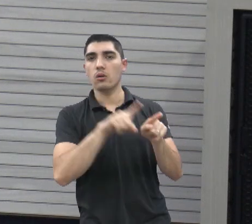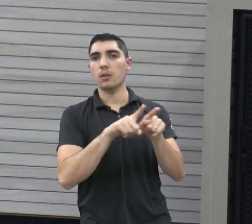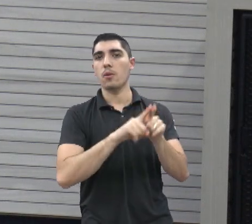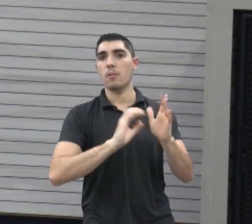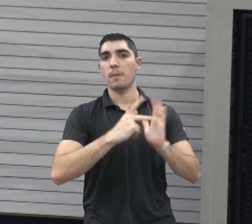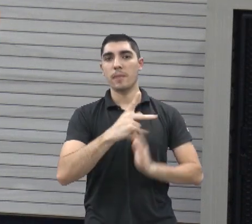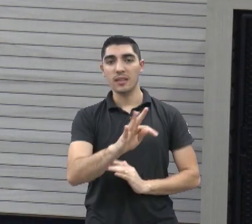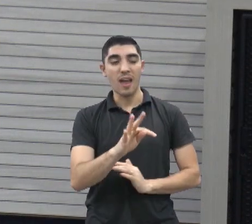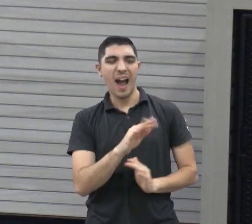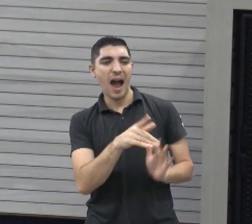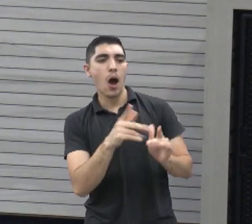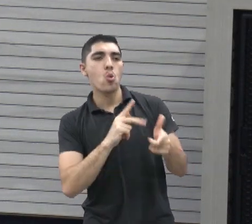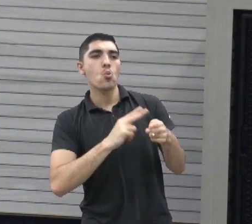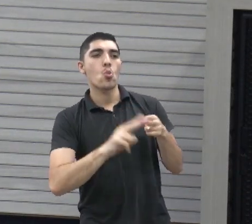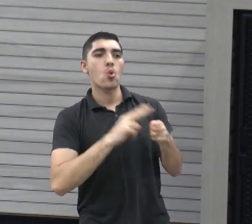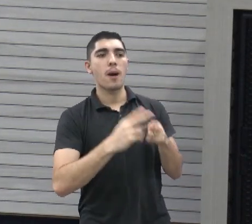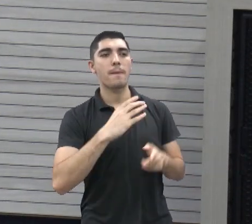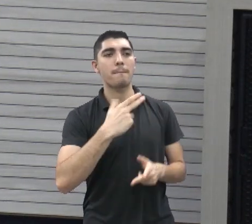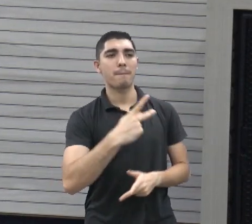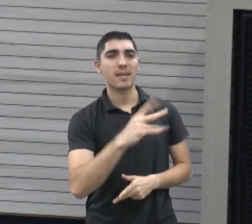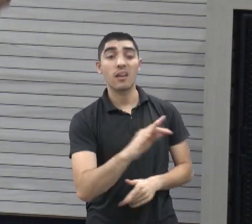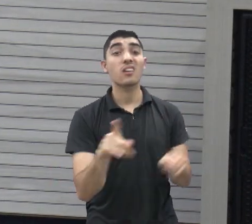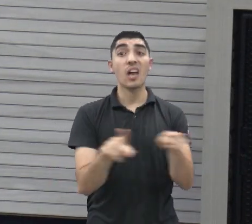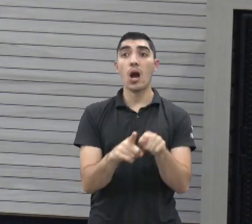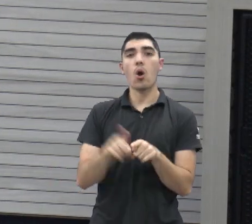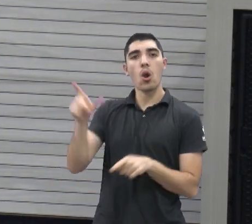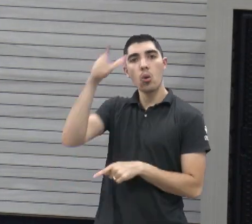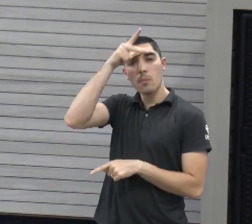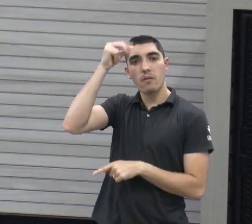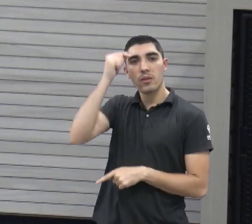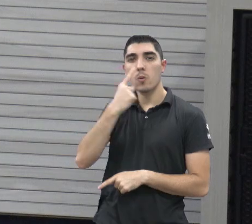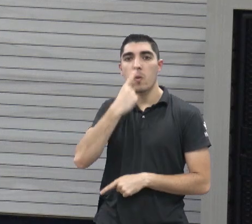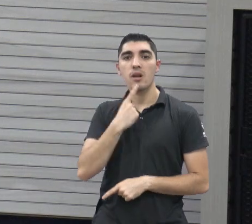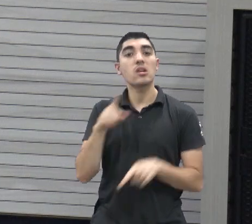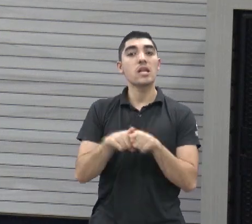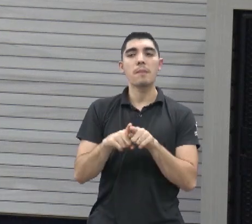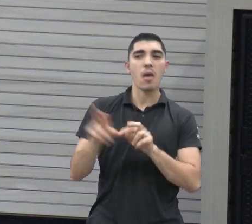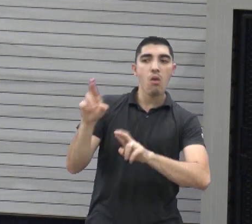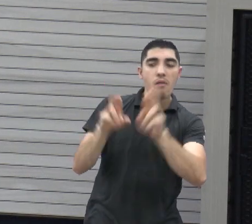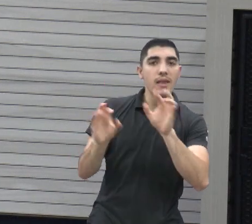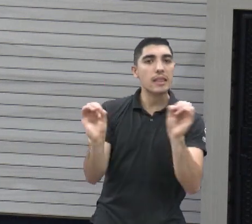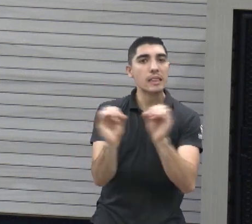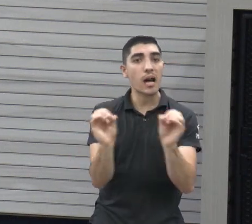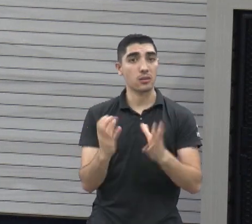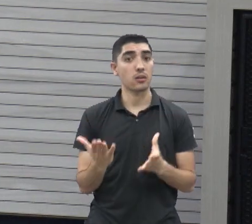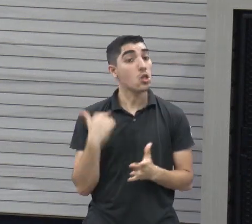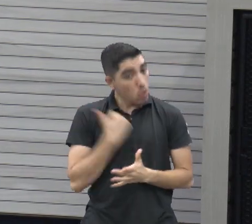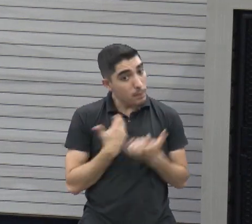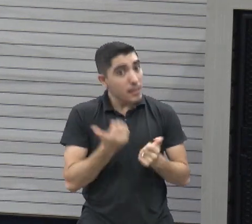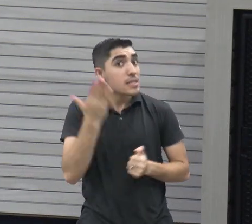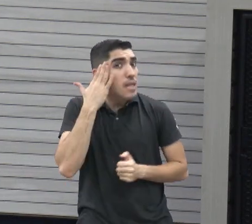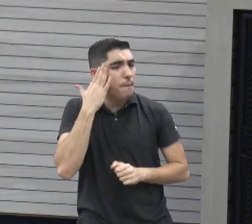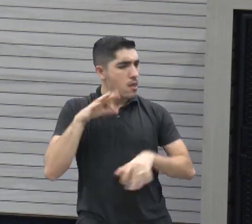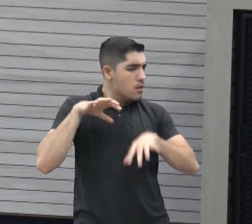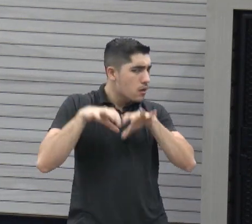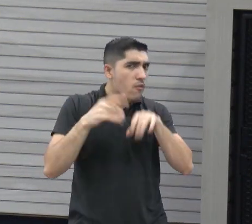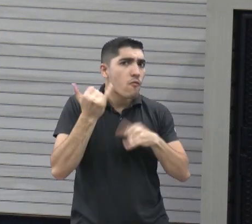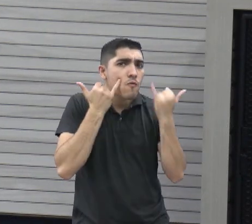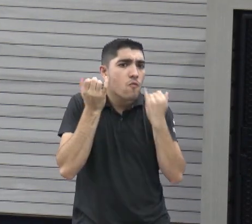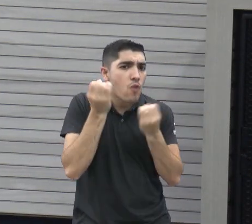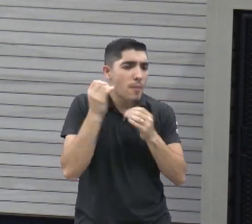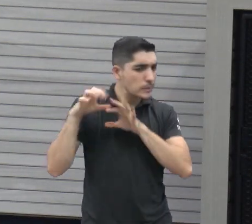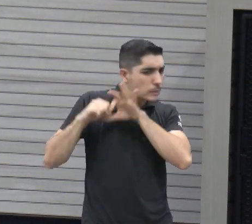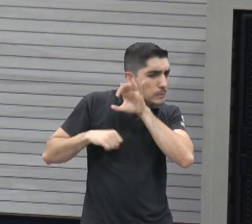o PT e blinda o prefeito do PSD também. A gente não consegue investigar o que está acontecendo de fato no transporte público, a população precisa saber o que está